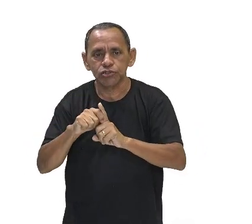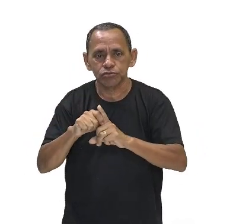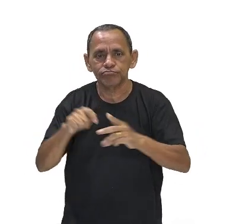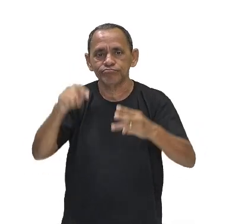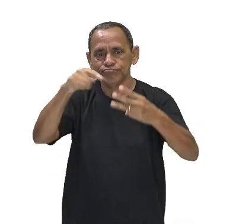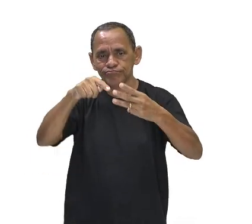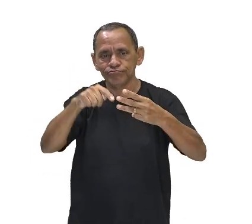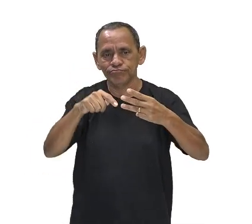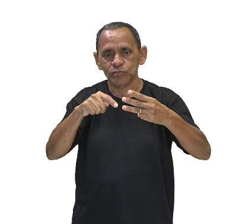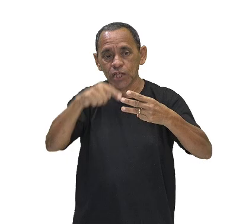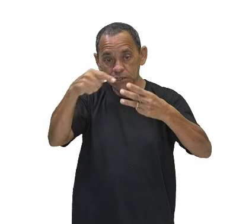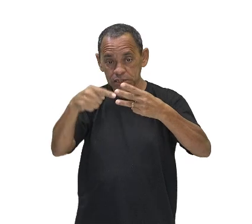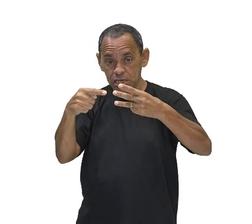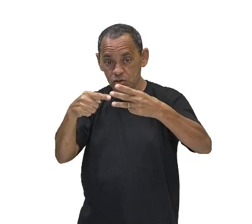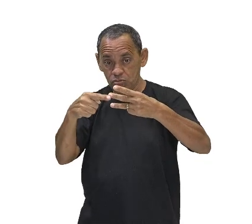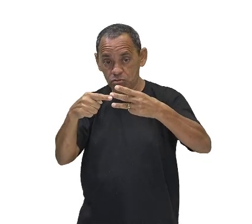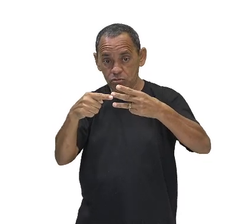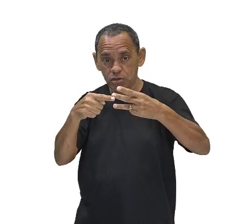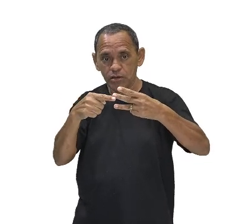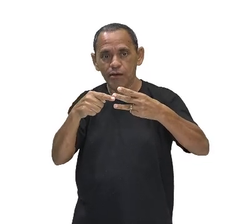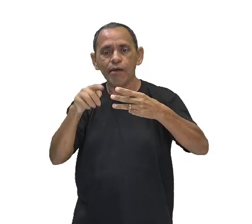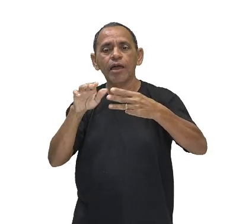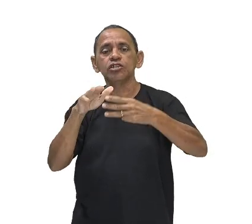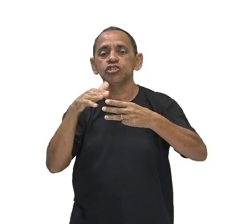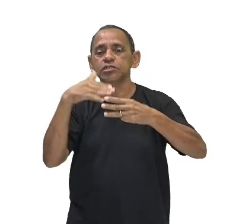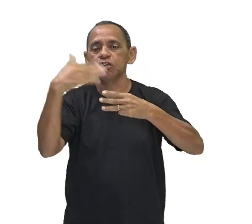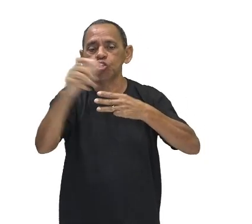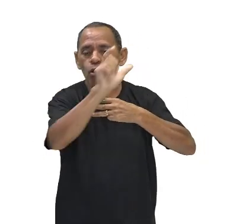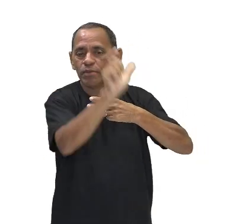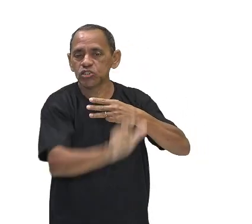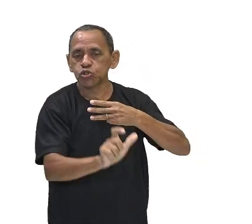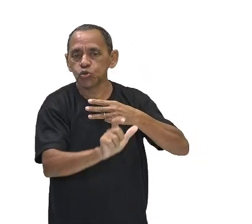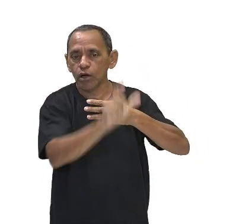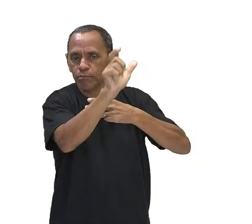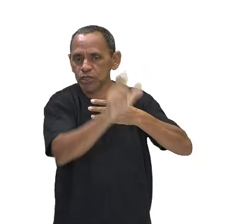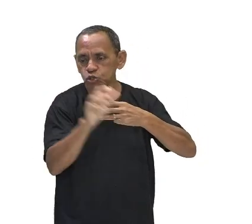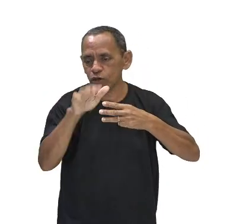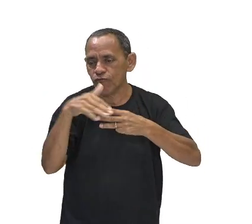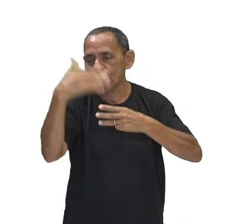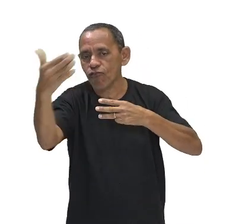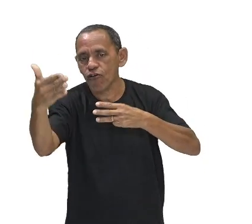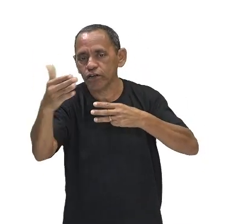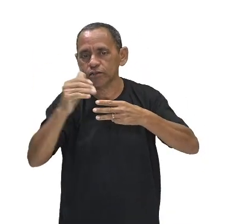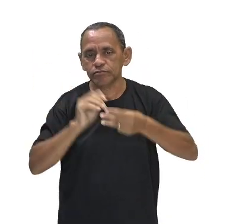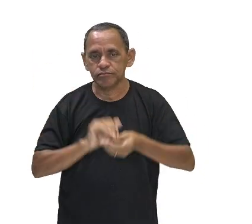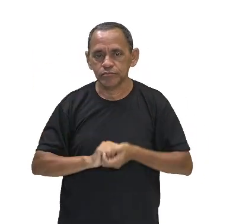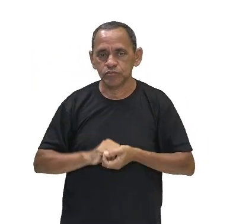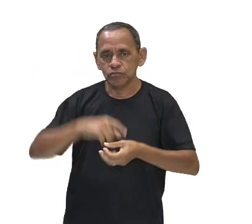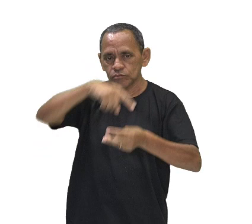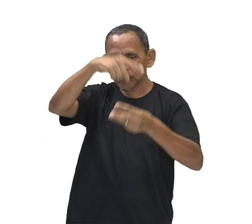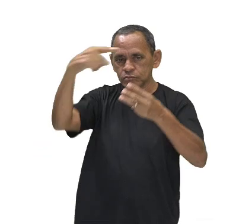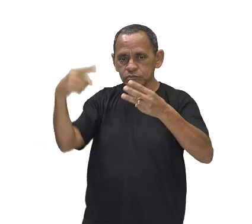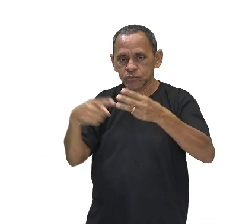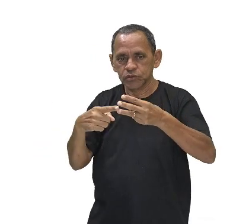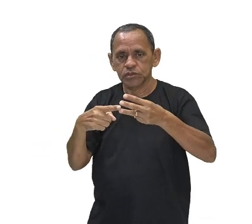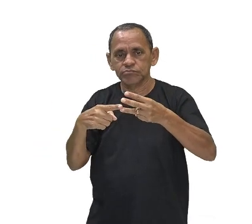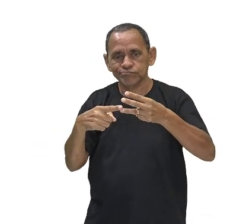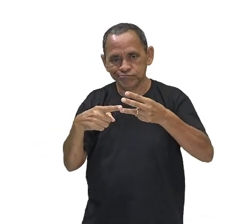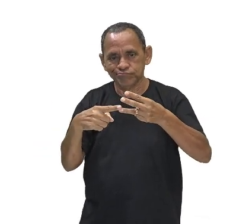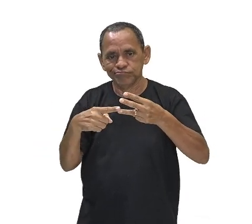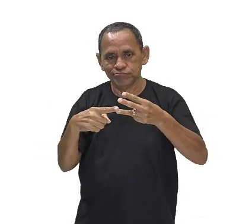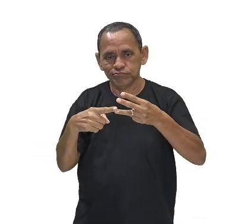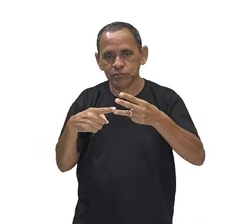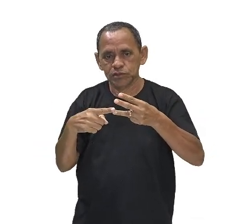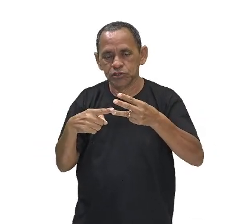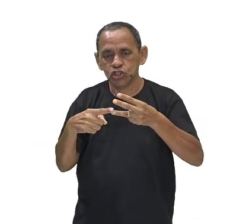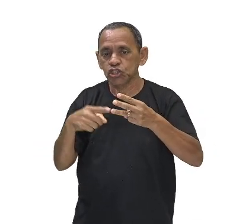do indivíduo, é exterior a ele. E o terceiro, se não cumprir,